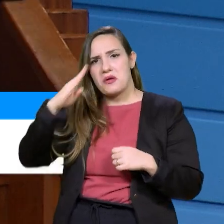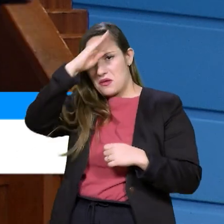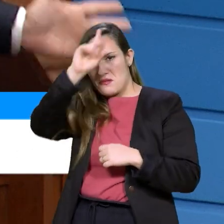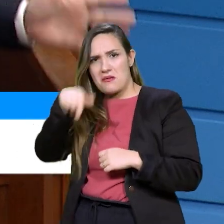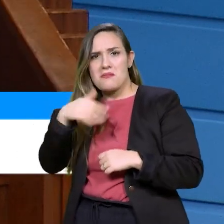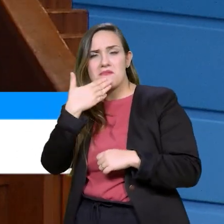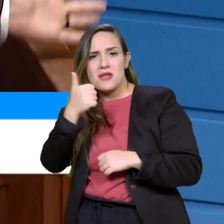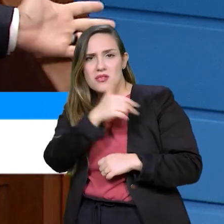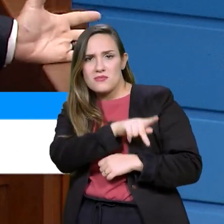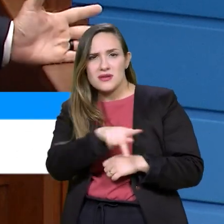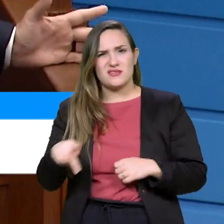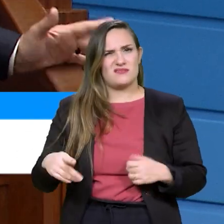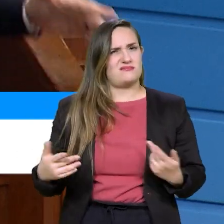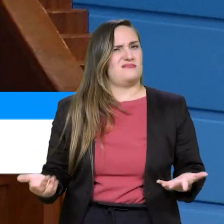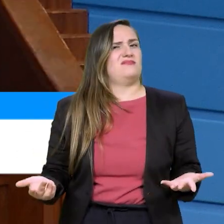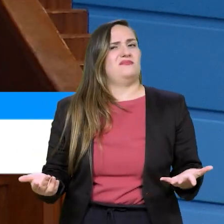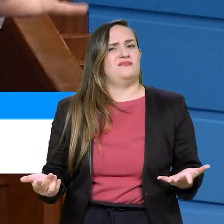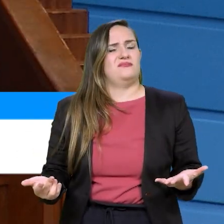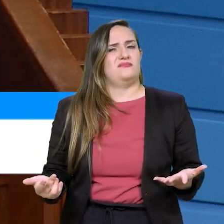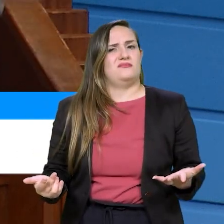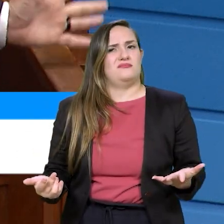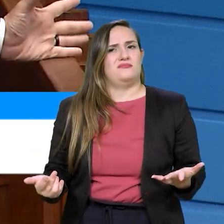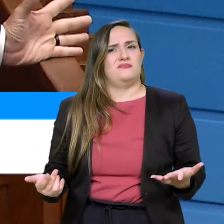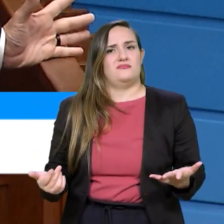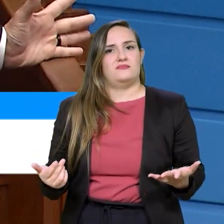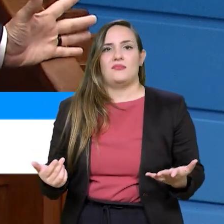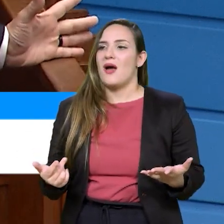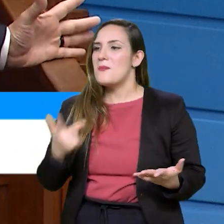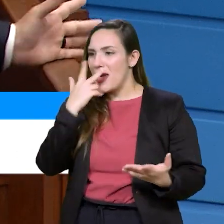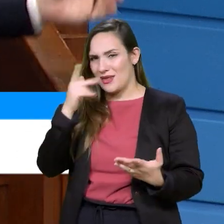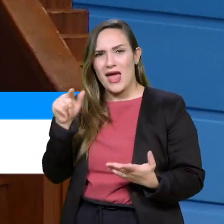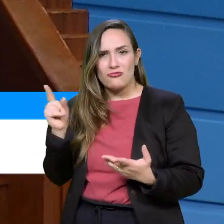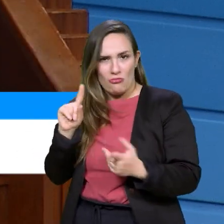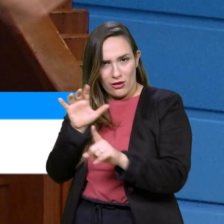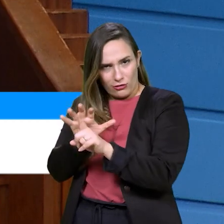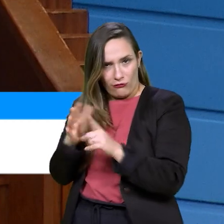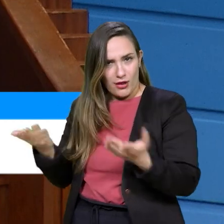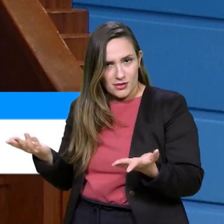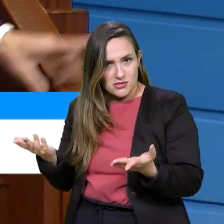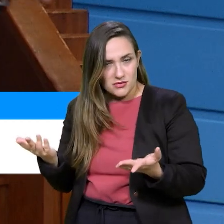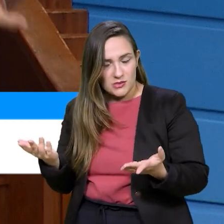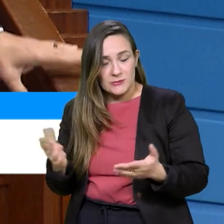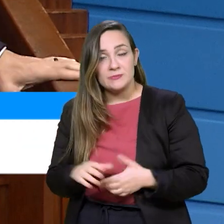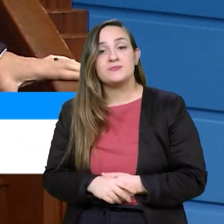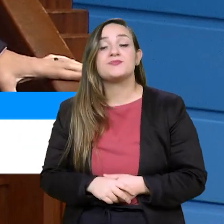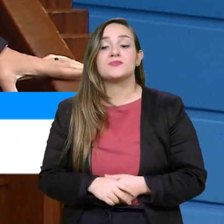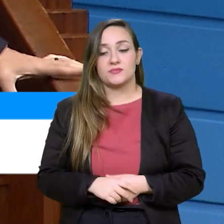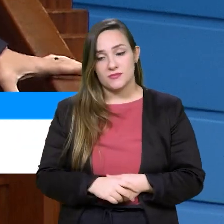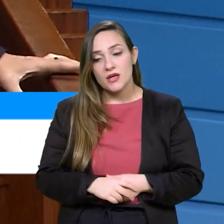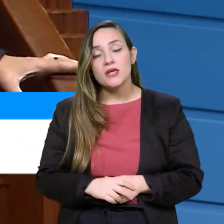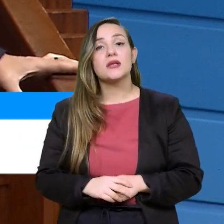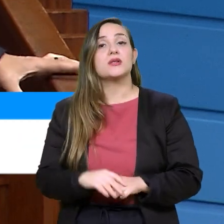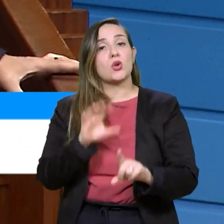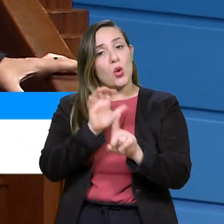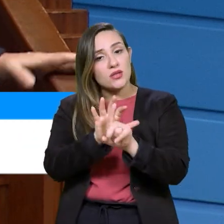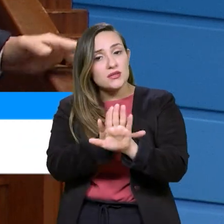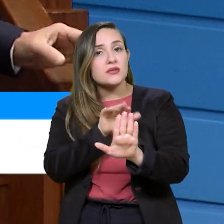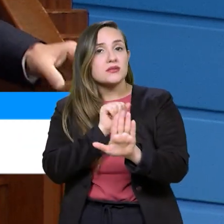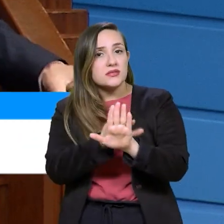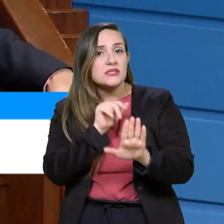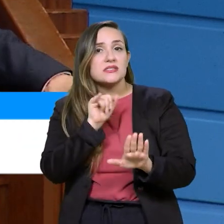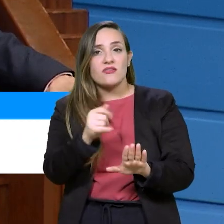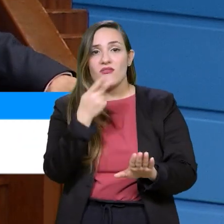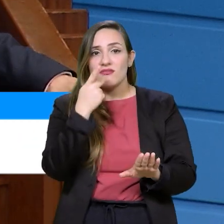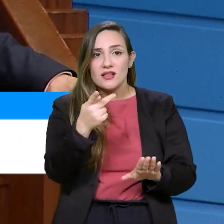só falem que o Bolsonaro foi o melhor presidente do Brasil? Aí não é doutrinação ideológica. Vai